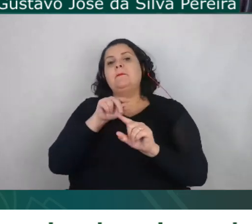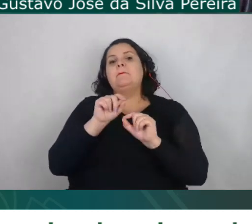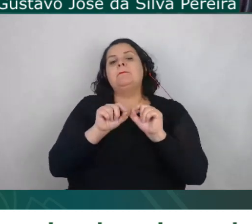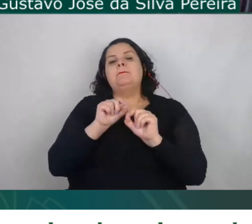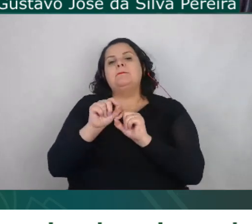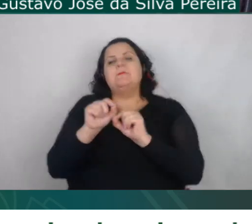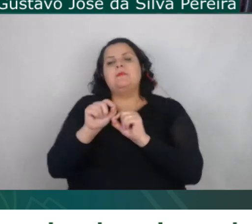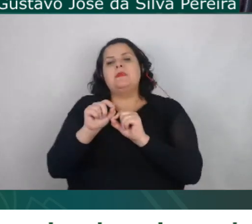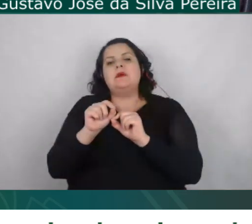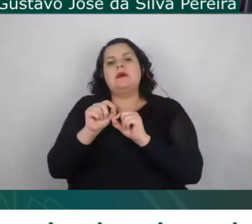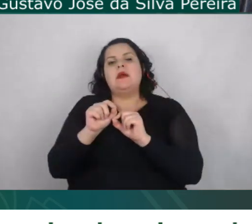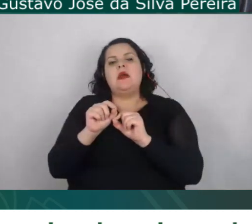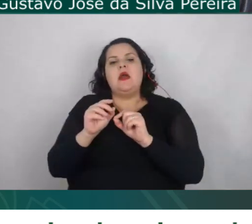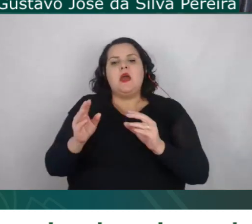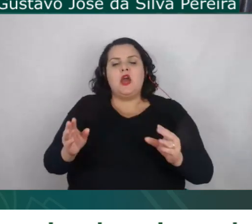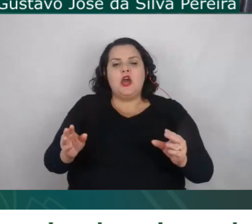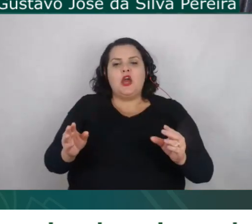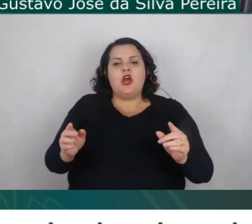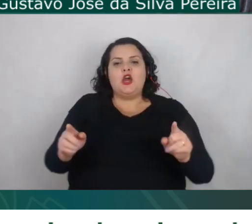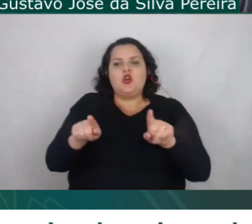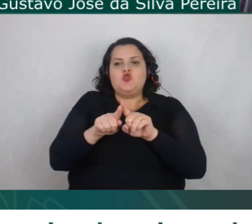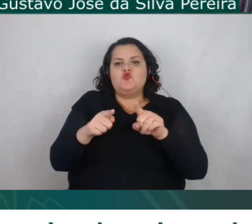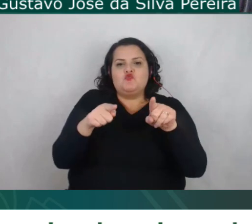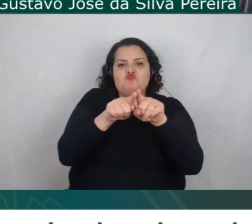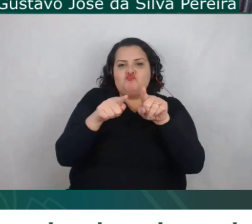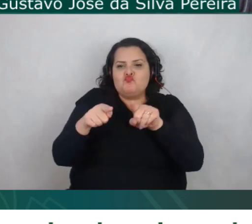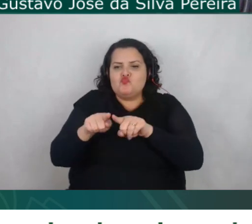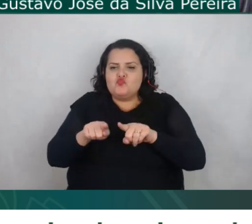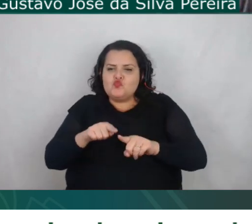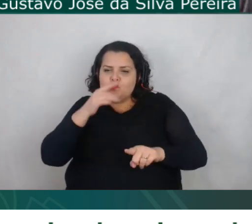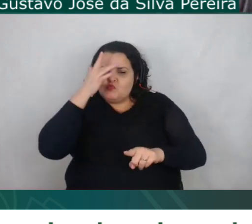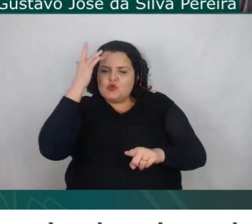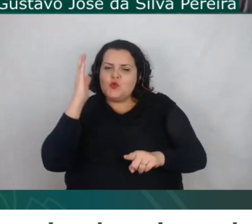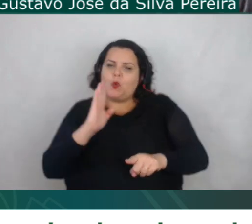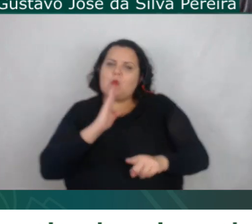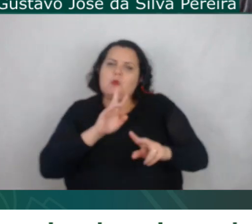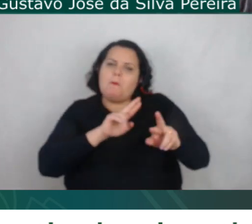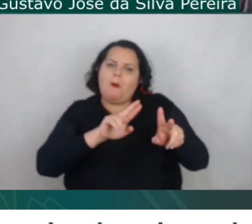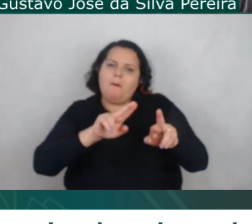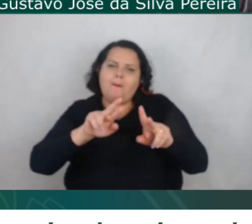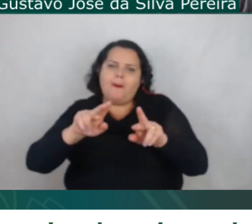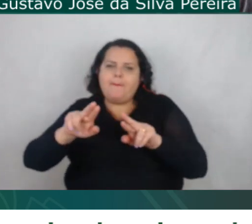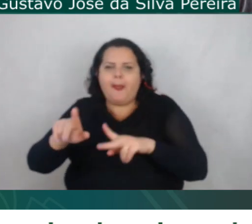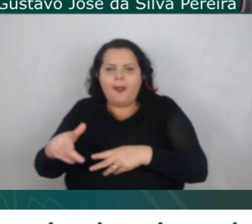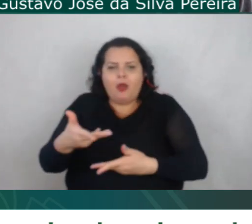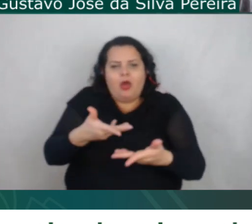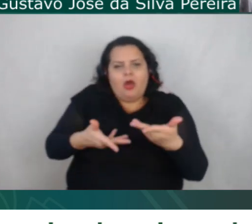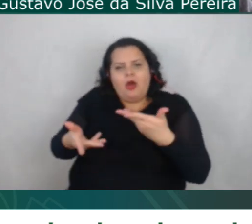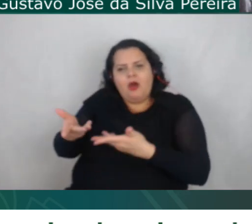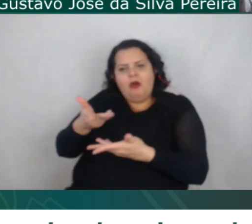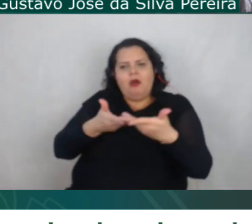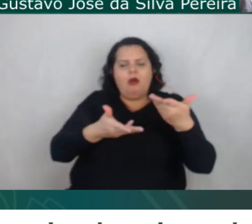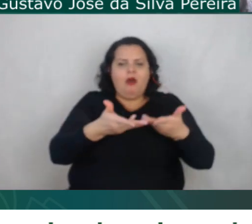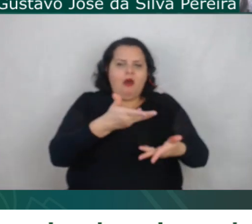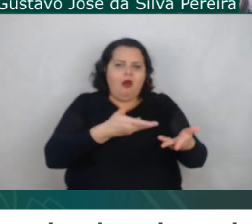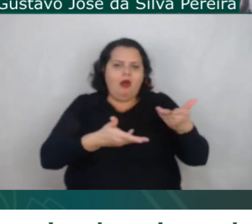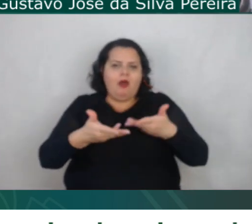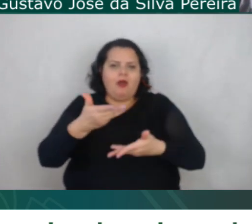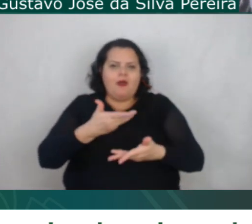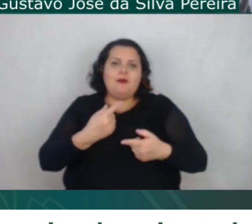com diferentes áreas de conhecimento e que só essa integração de geração